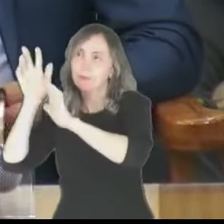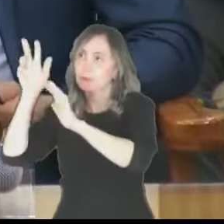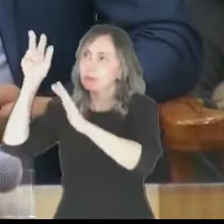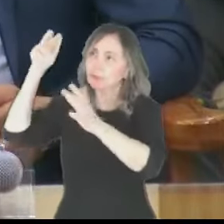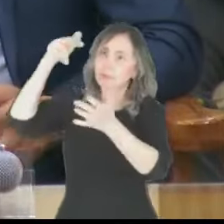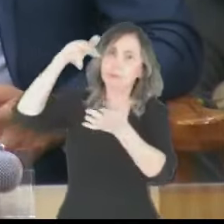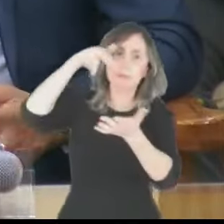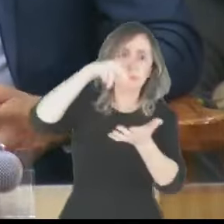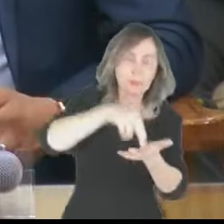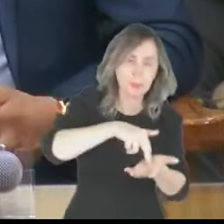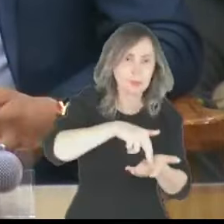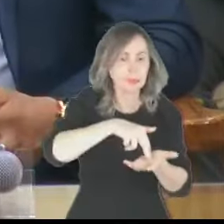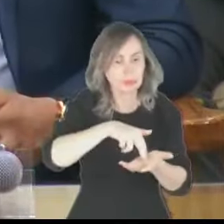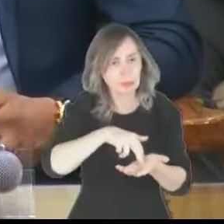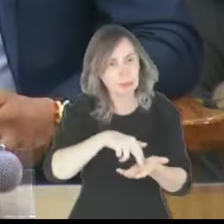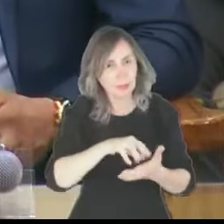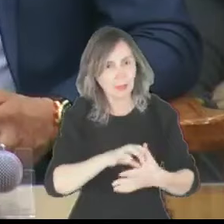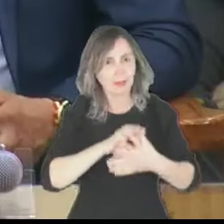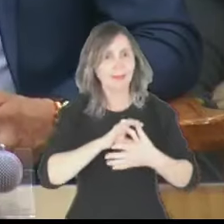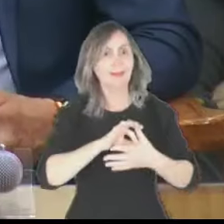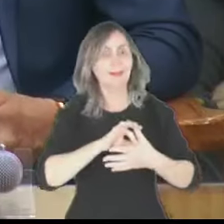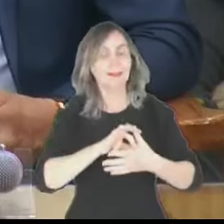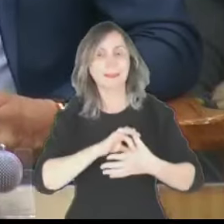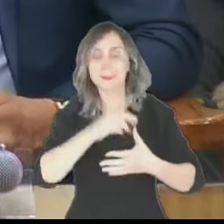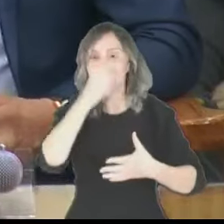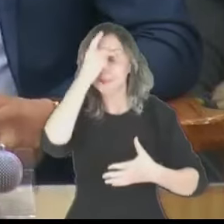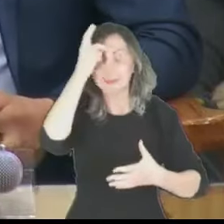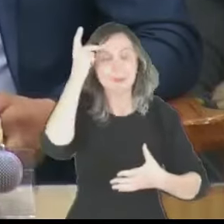se fez pessoa. E o verbo se fez gente.